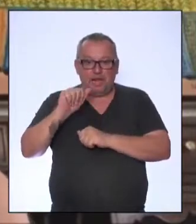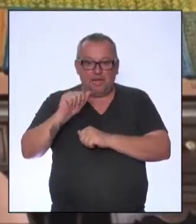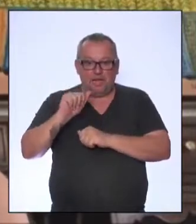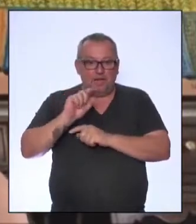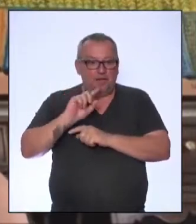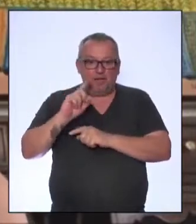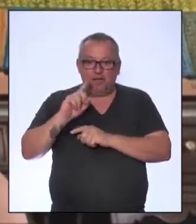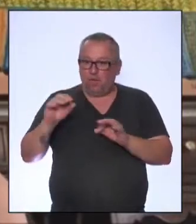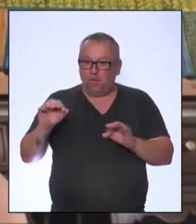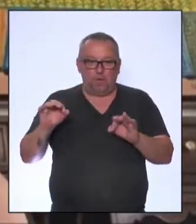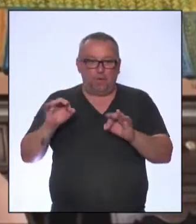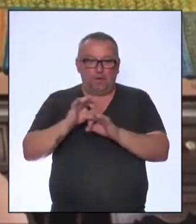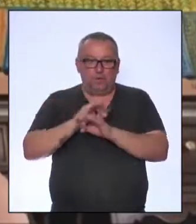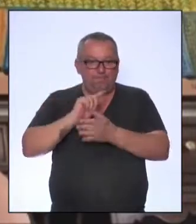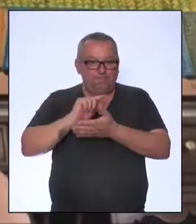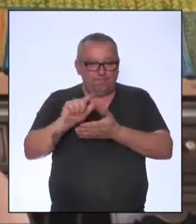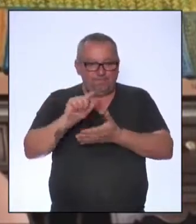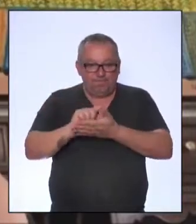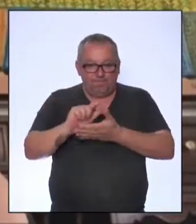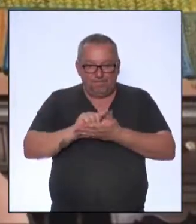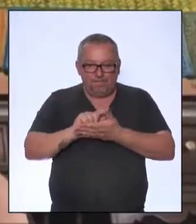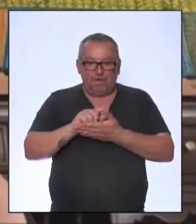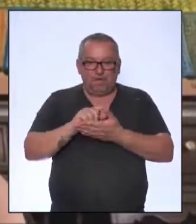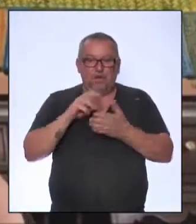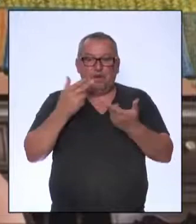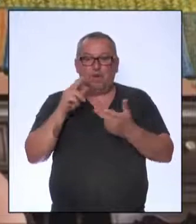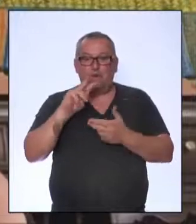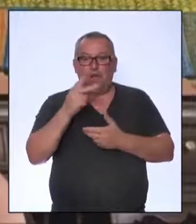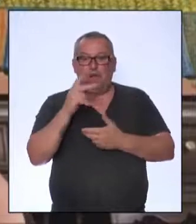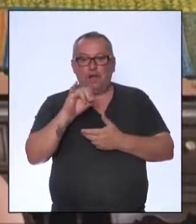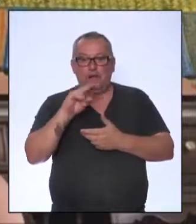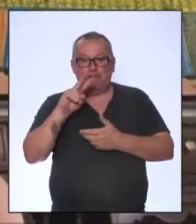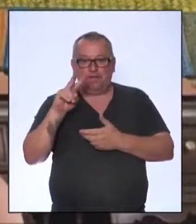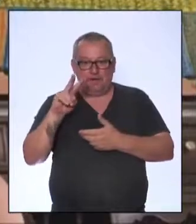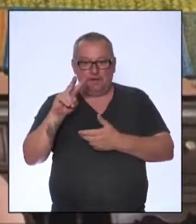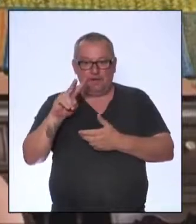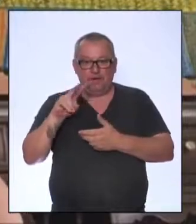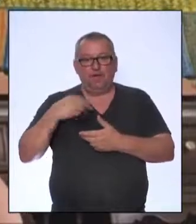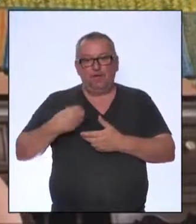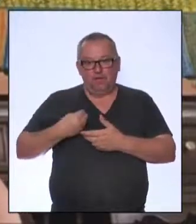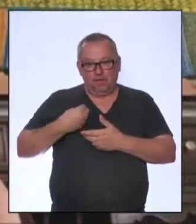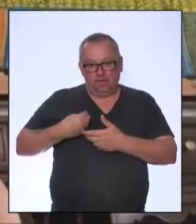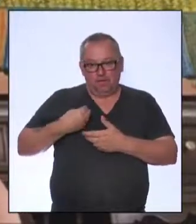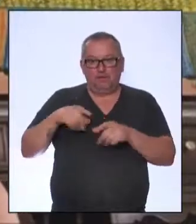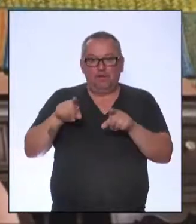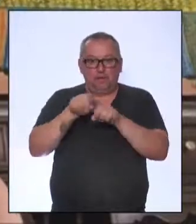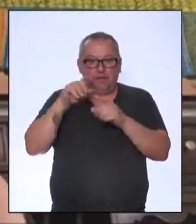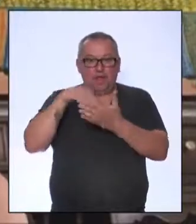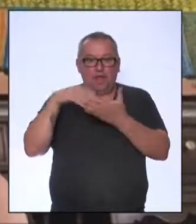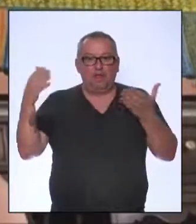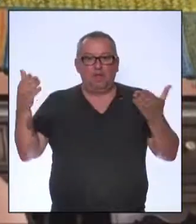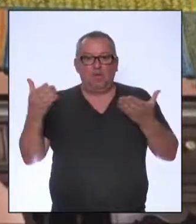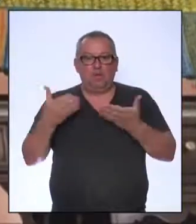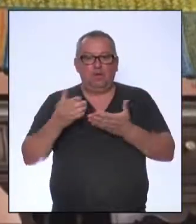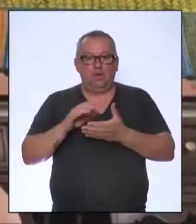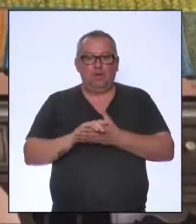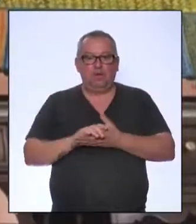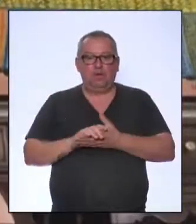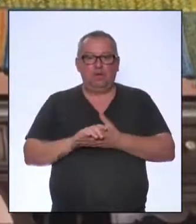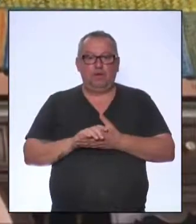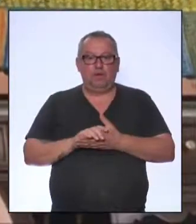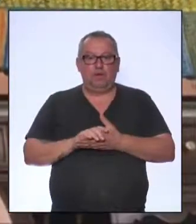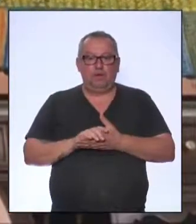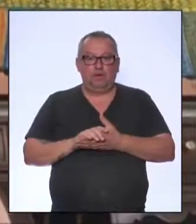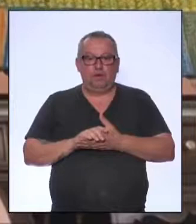será completamente eliminada, como foi o HIV. A gente convive com o HIV e com a AIDS até hoje. Então,